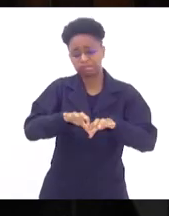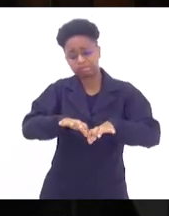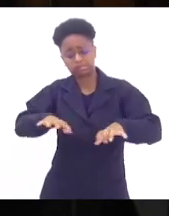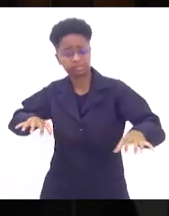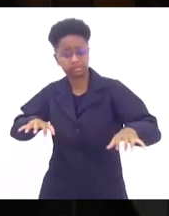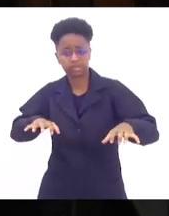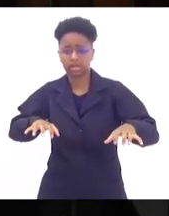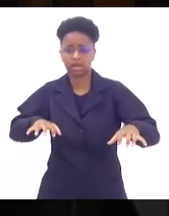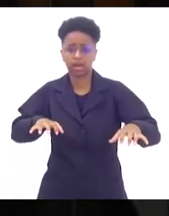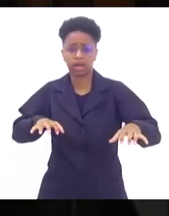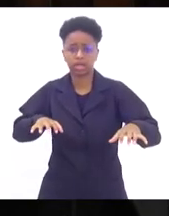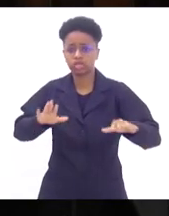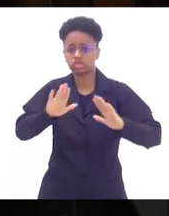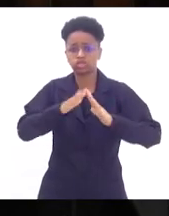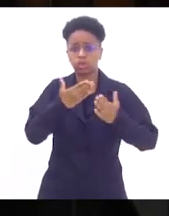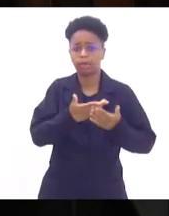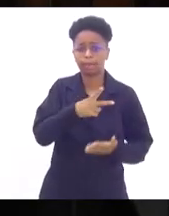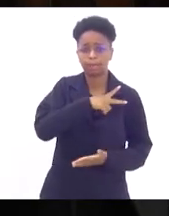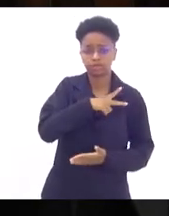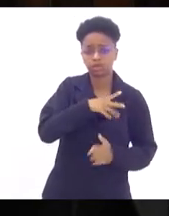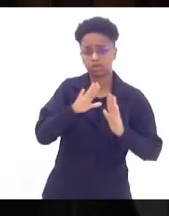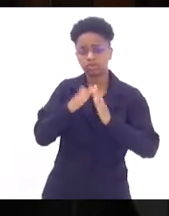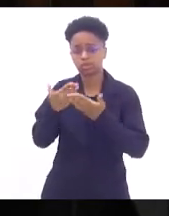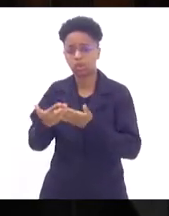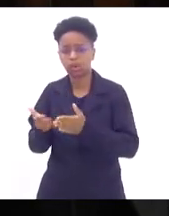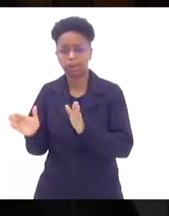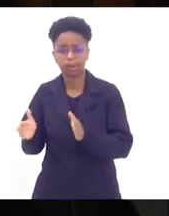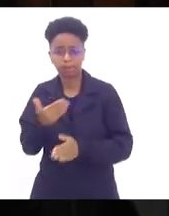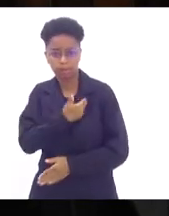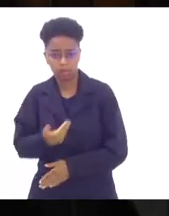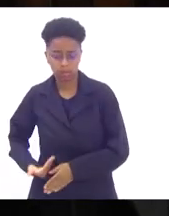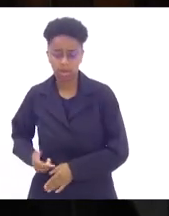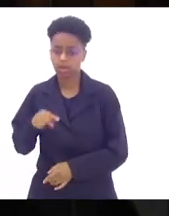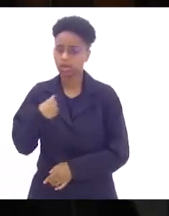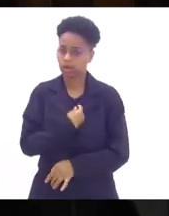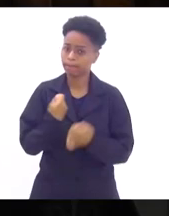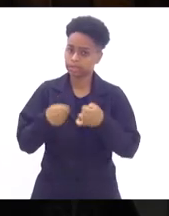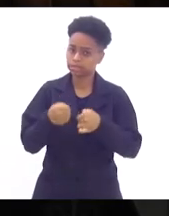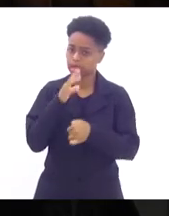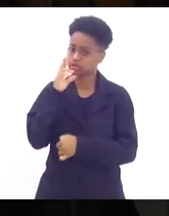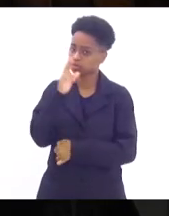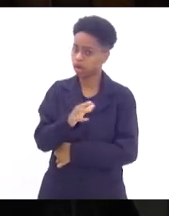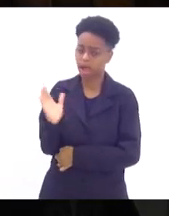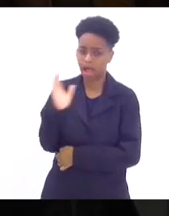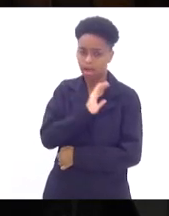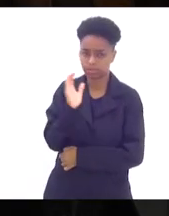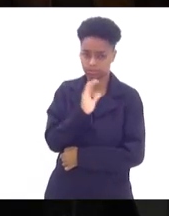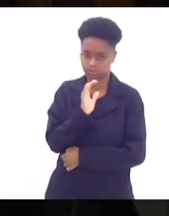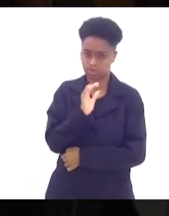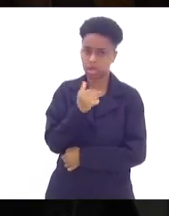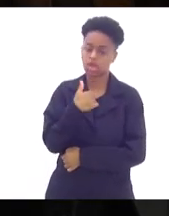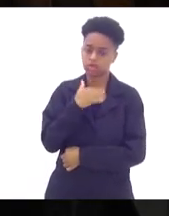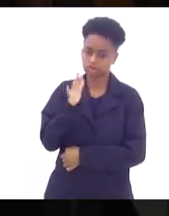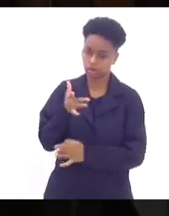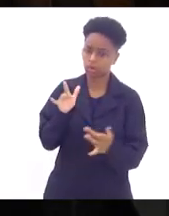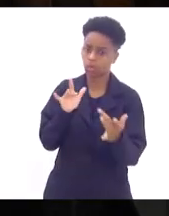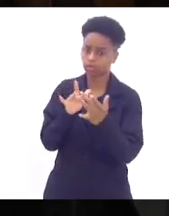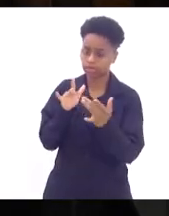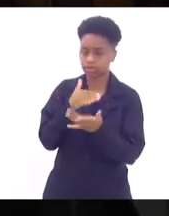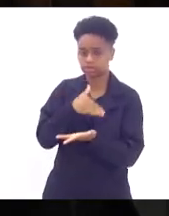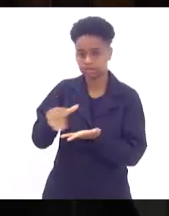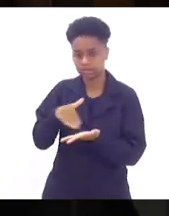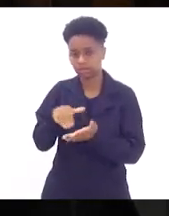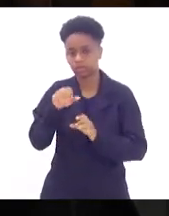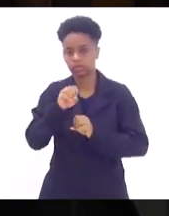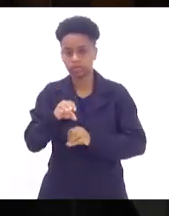escola particular a gente precisa de respostas urgentes eu já fiz contato com a Secretaria de Educação